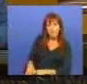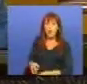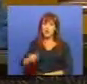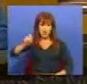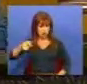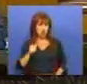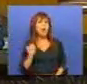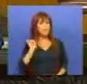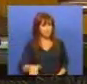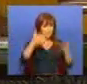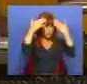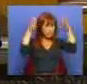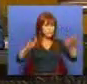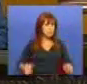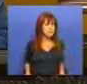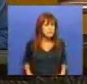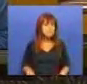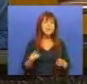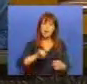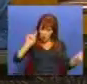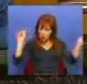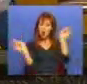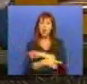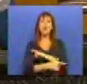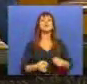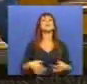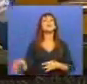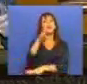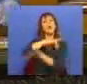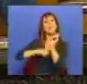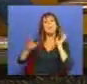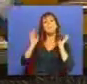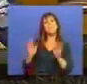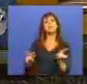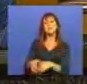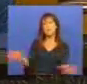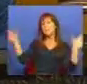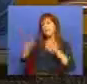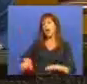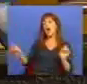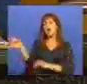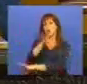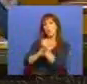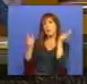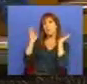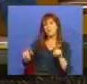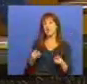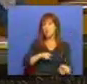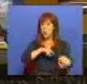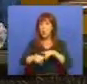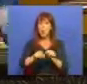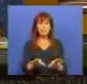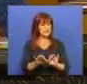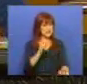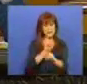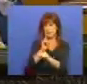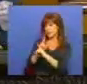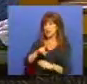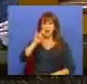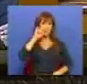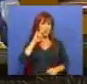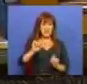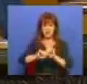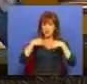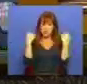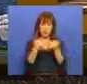da democracia. Pelo contrário, a Europa precisa de mais Europa, com políticas comuns de proteção